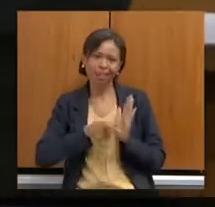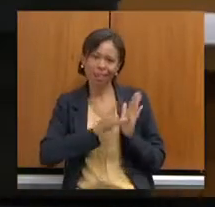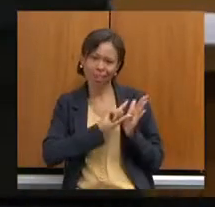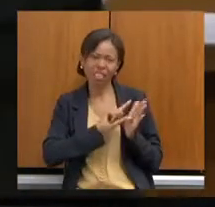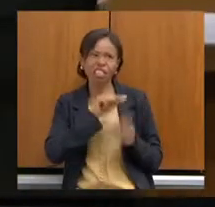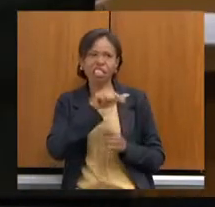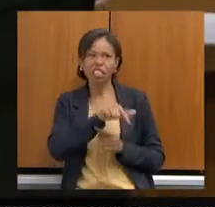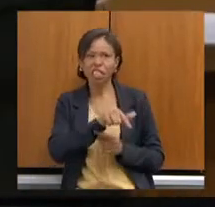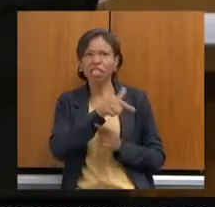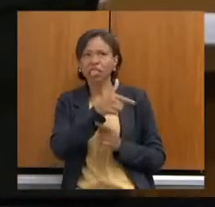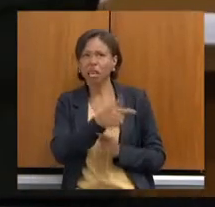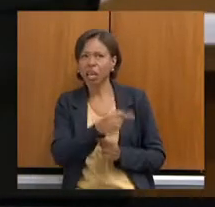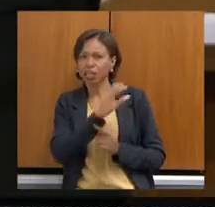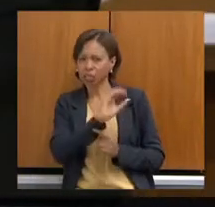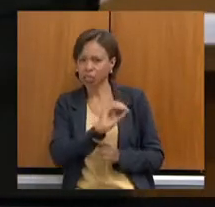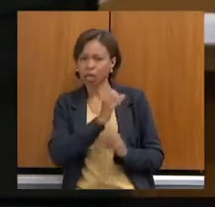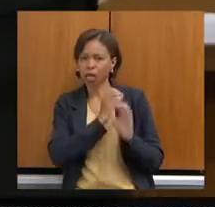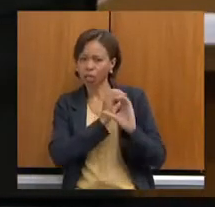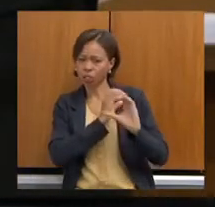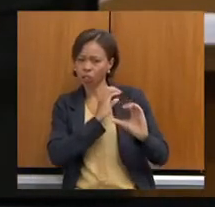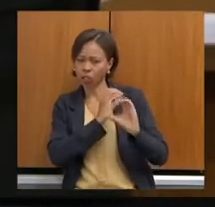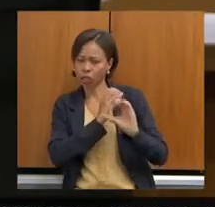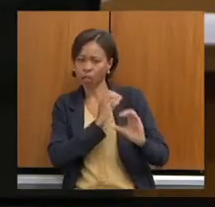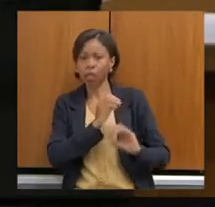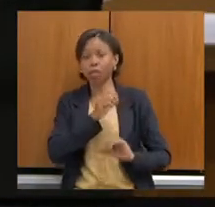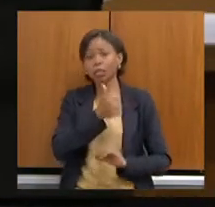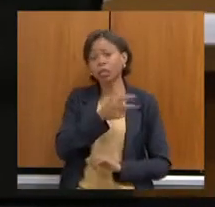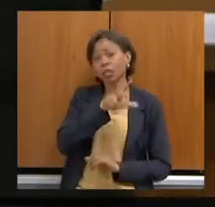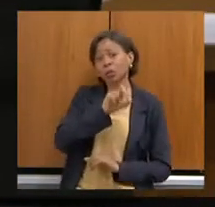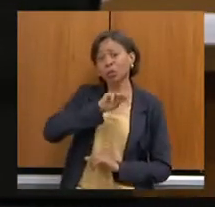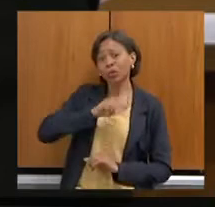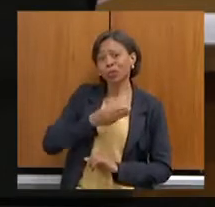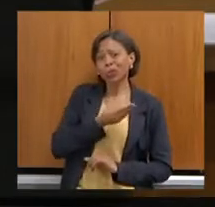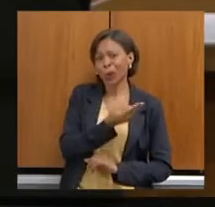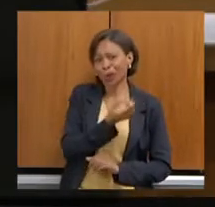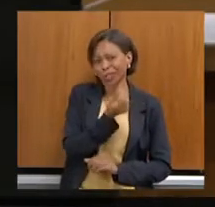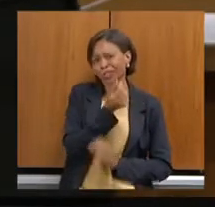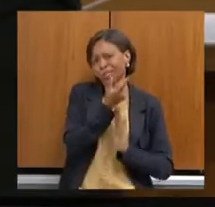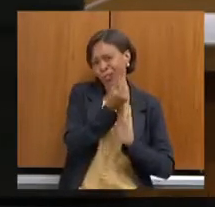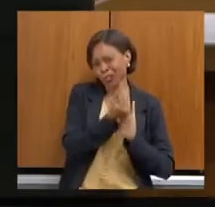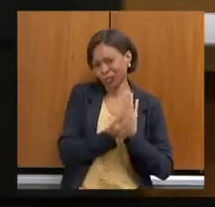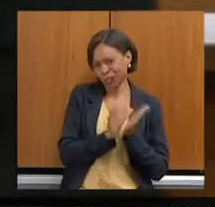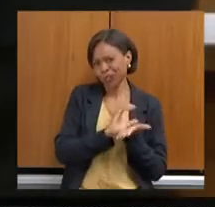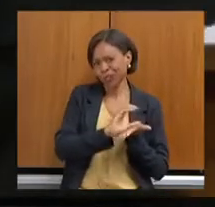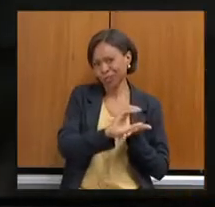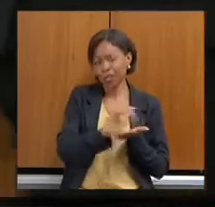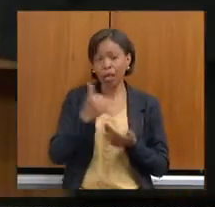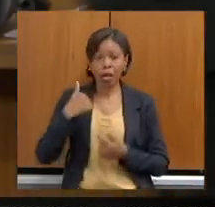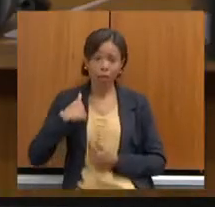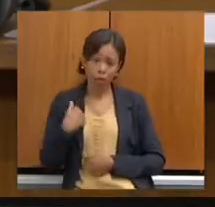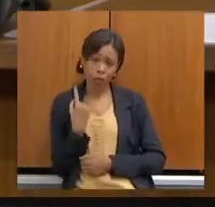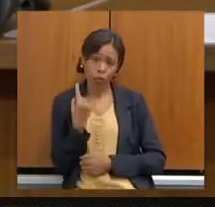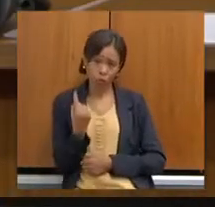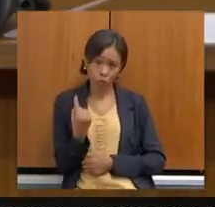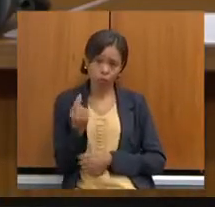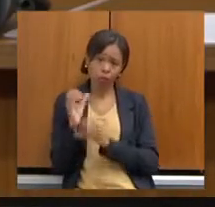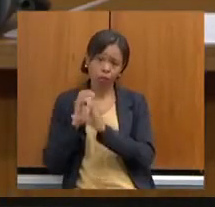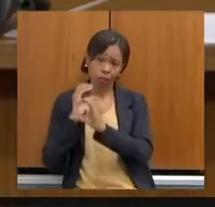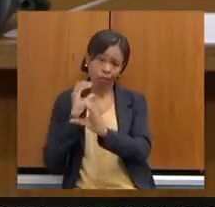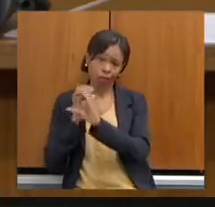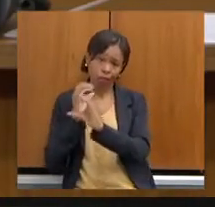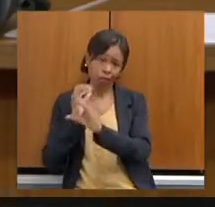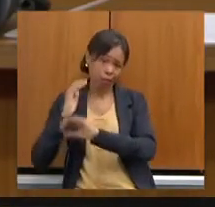minutinho 70 Engenheiros e 150 milhões reais orçamento aí eu tenho é um engenheiro praticamente